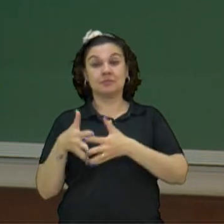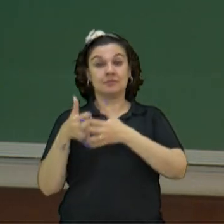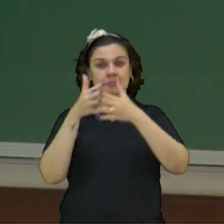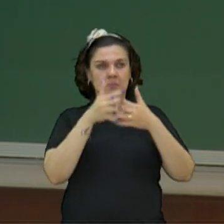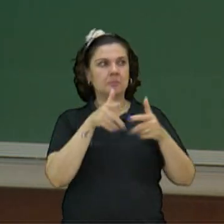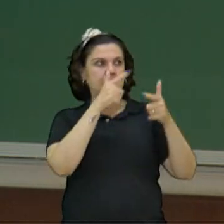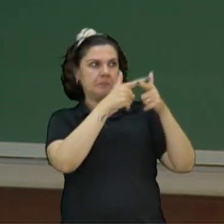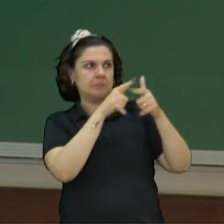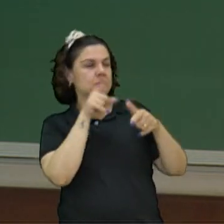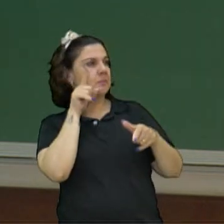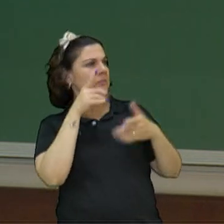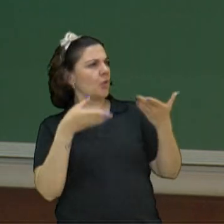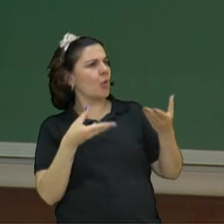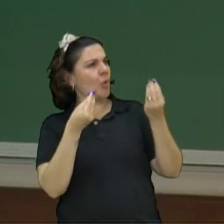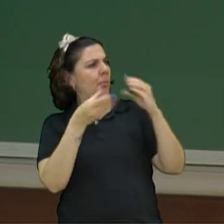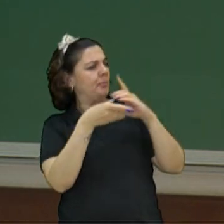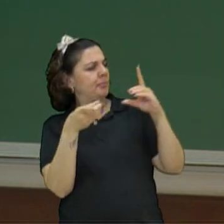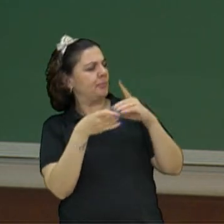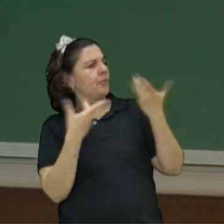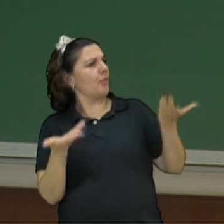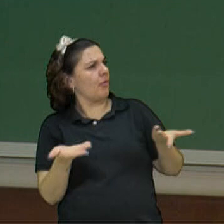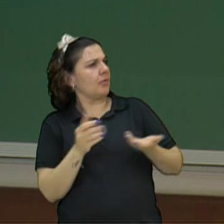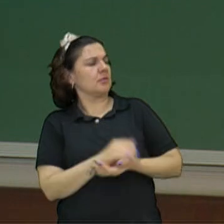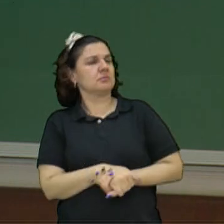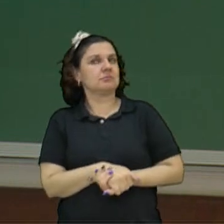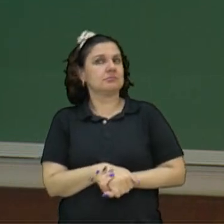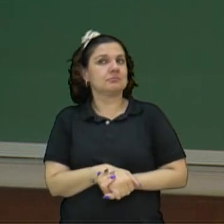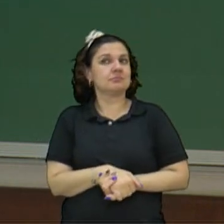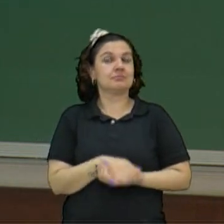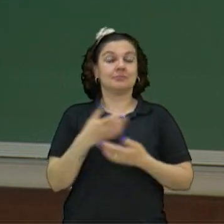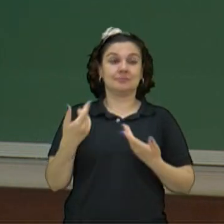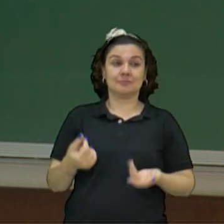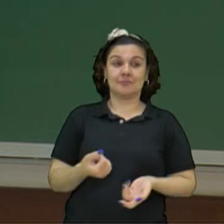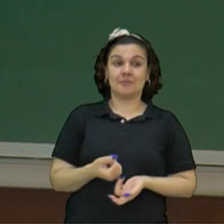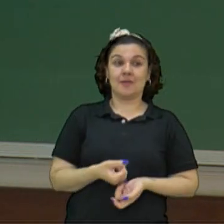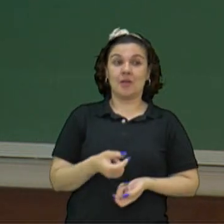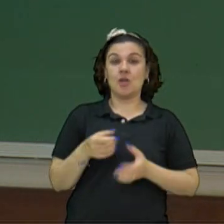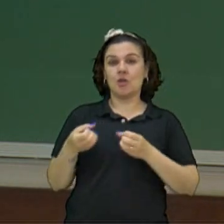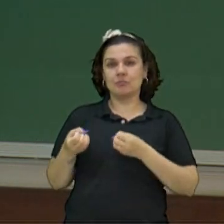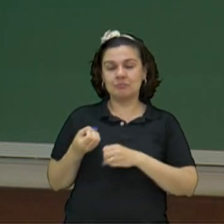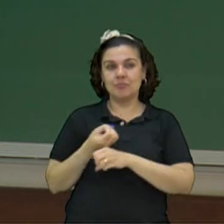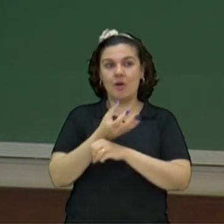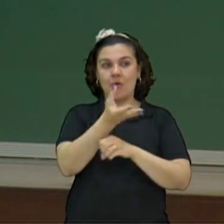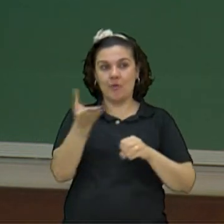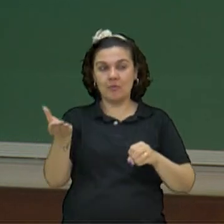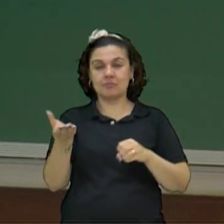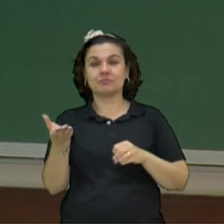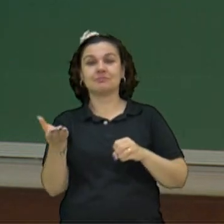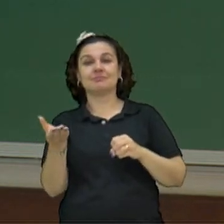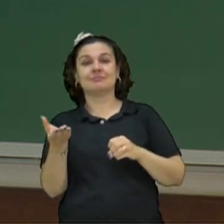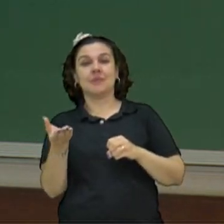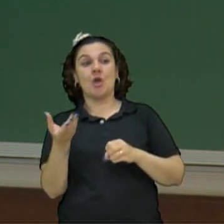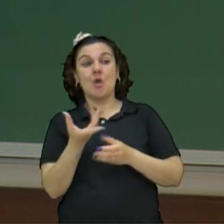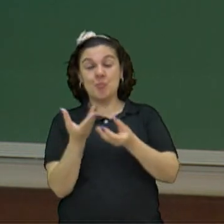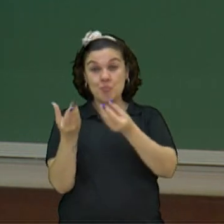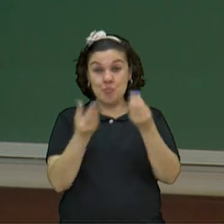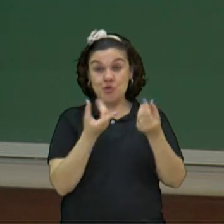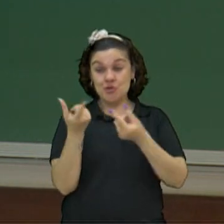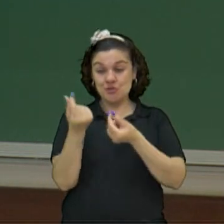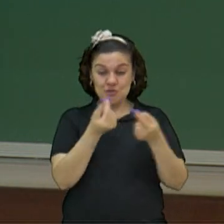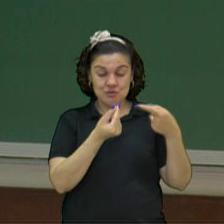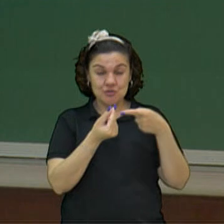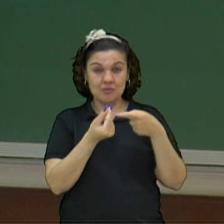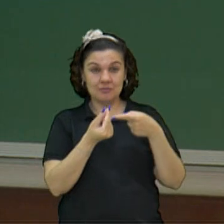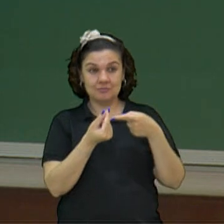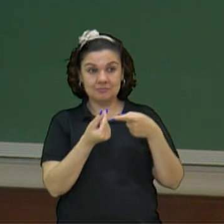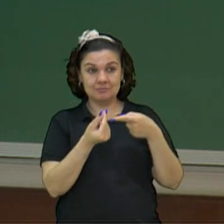próprio Estados Unidos. Como é que vocês têm tantos dólares aí guardados? Porque o perigo deles colocarem isso no mercado, e daí quando tem muito dinheiro no mercado, o